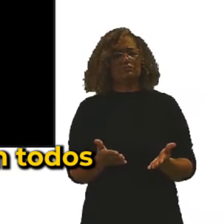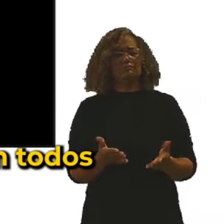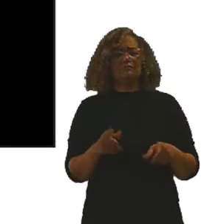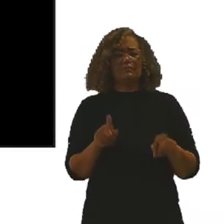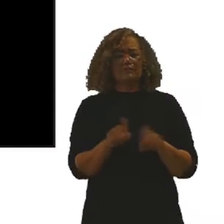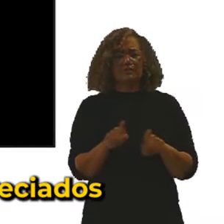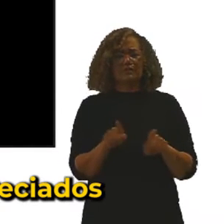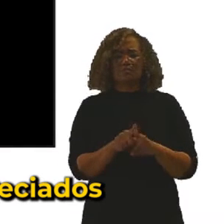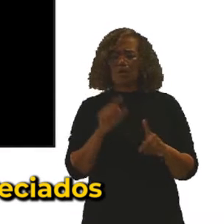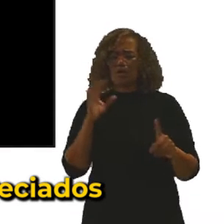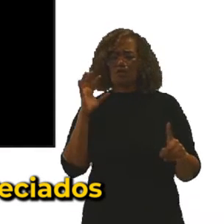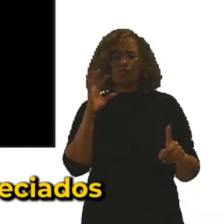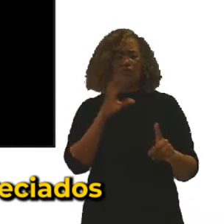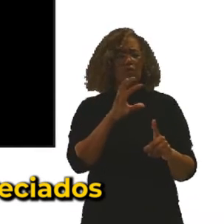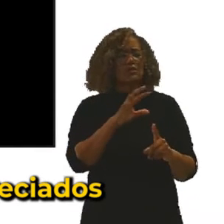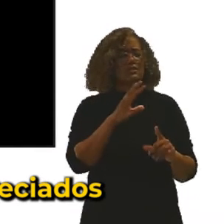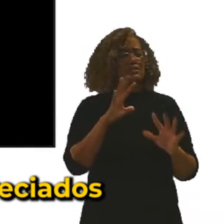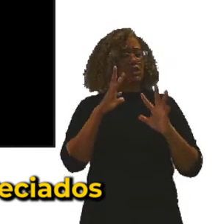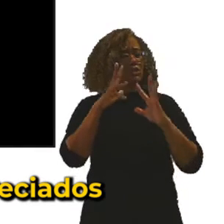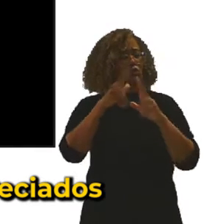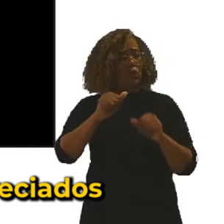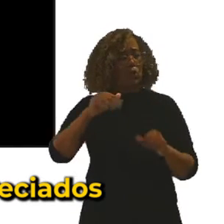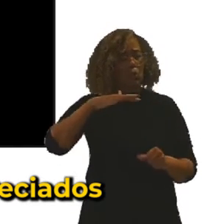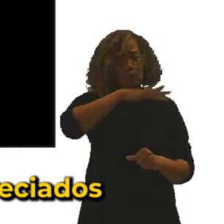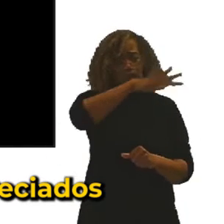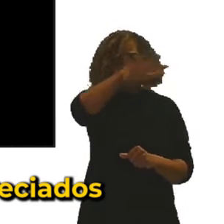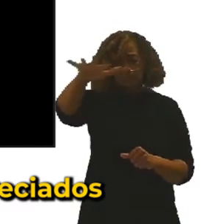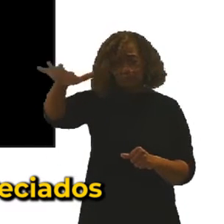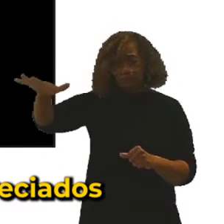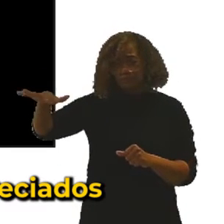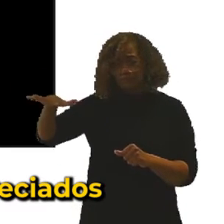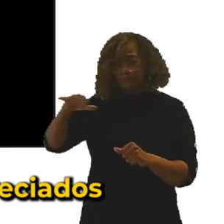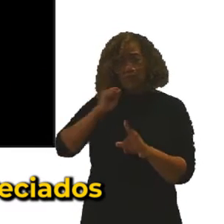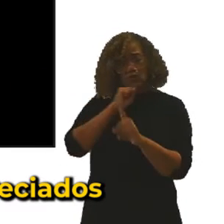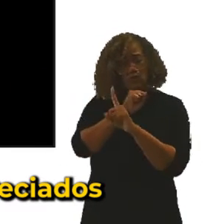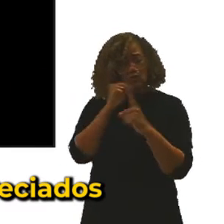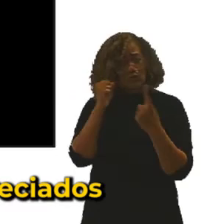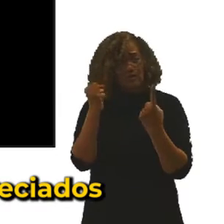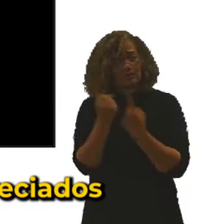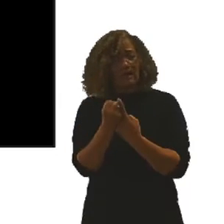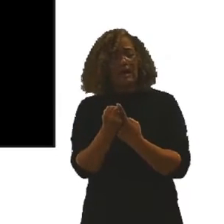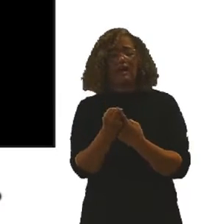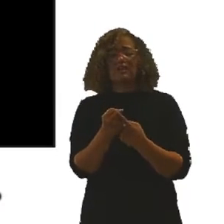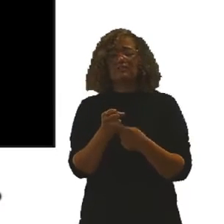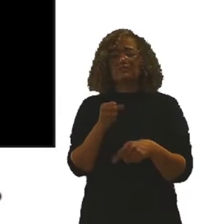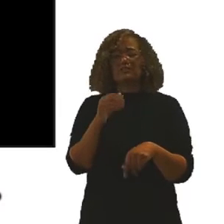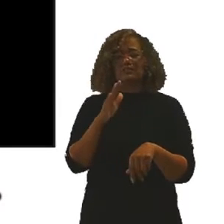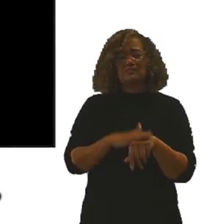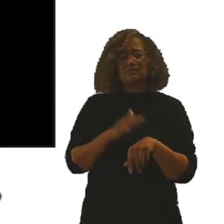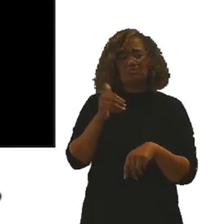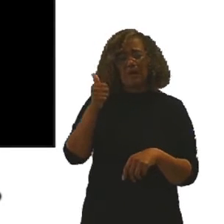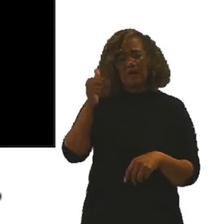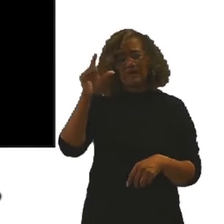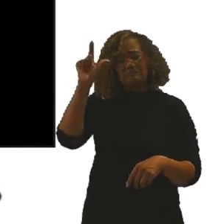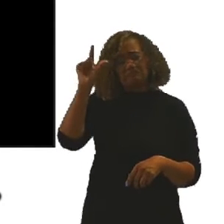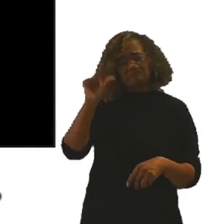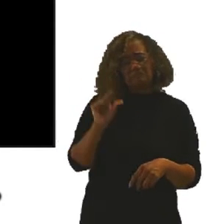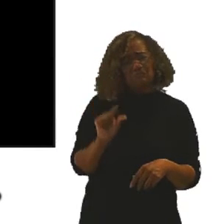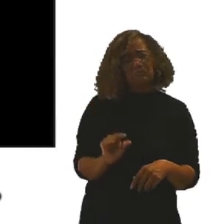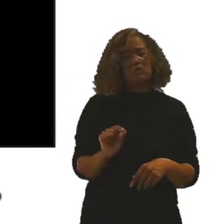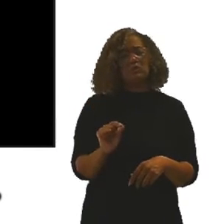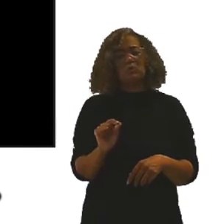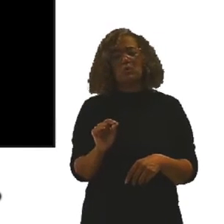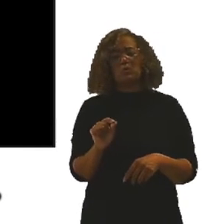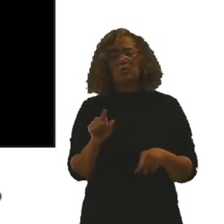os meios, eles sejam desqualificados, eles sejam depreciados, eles sejam